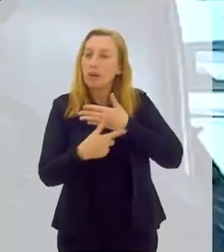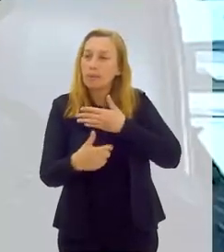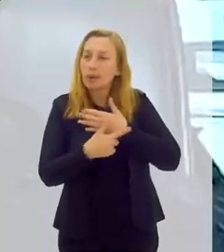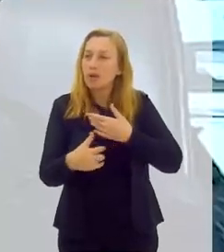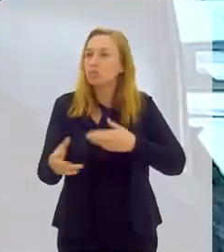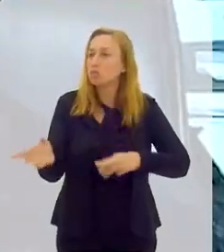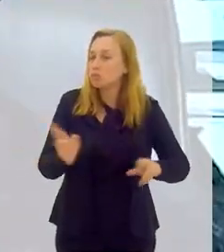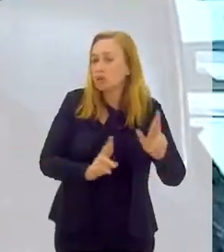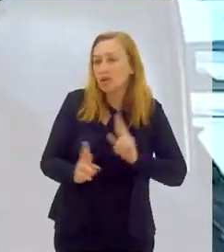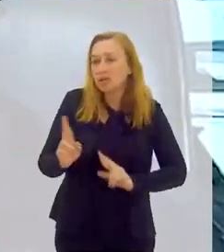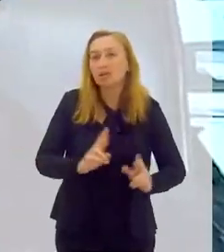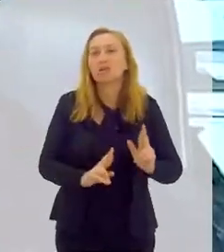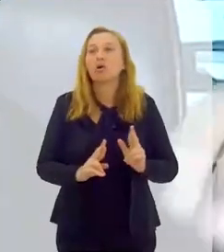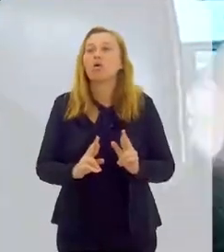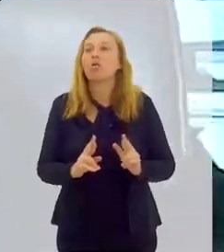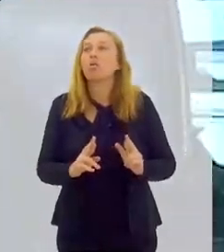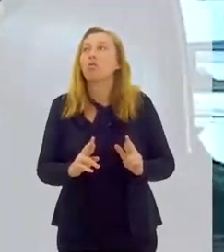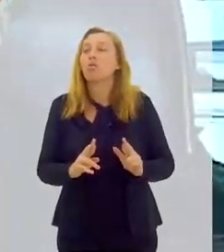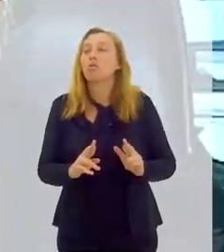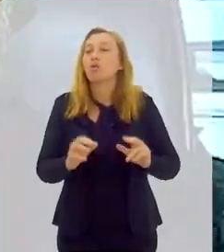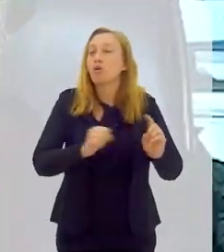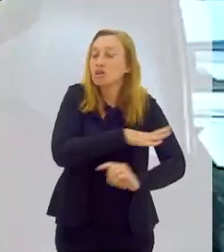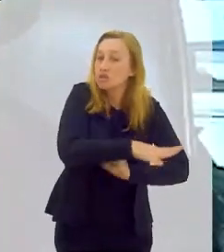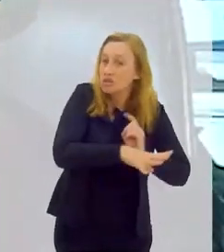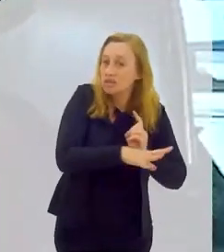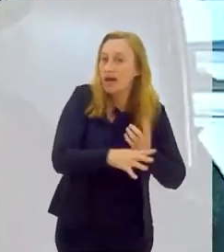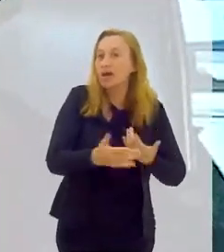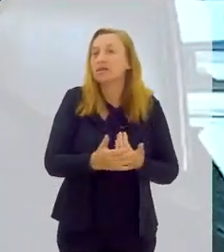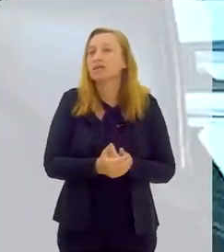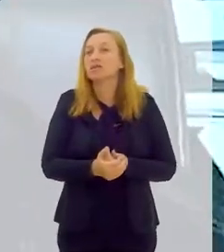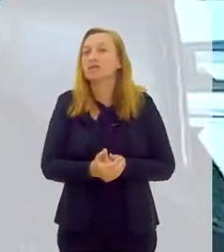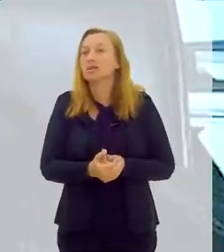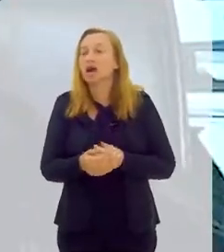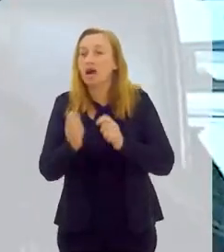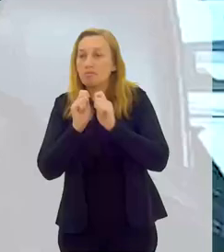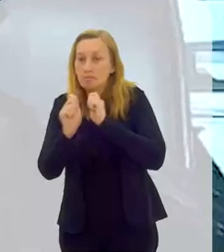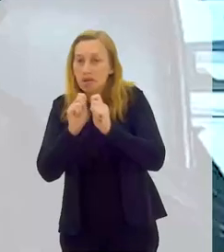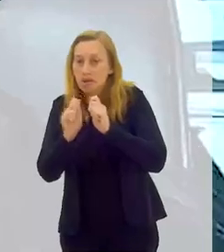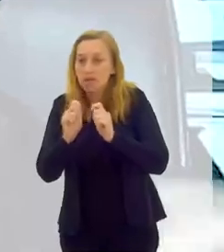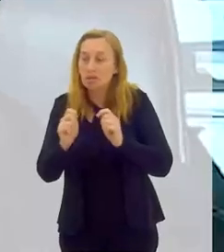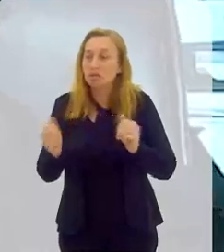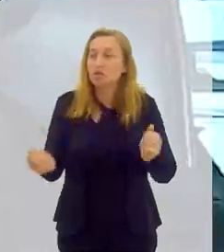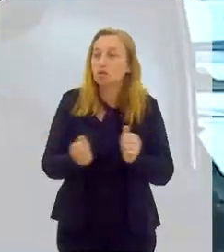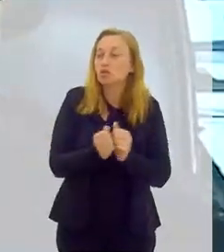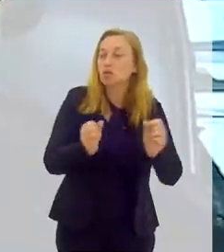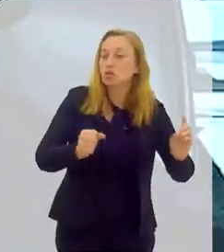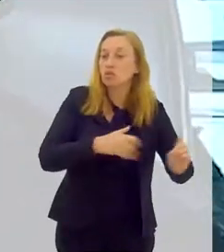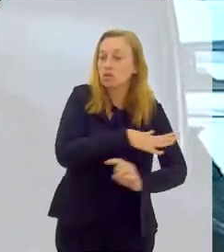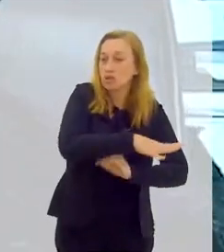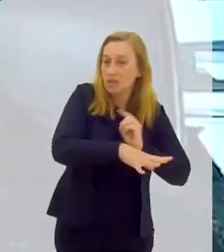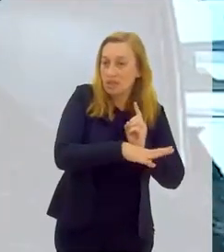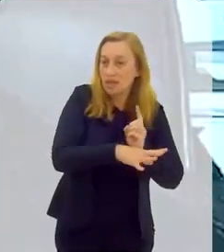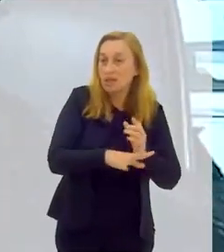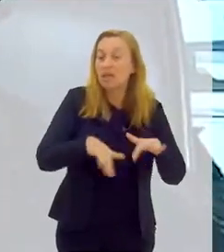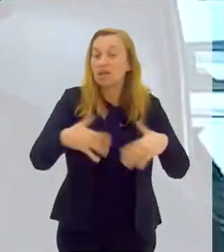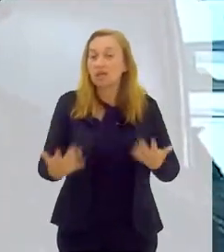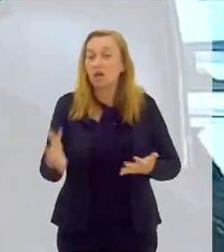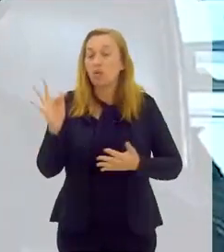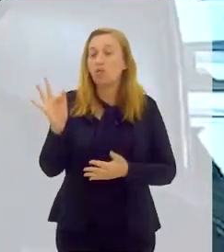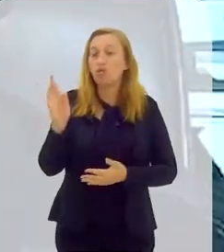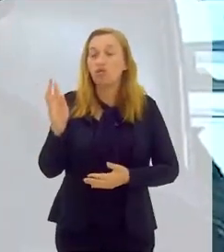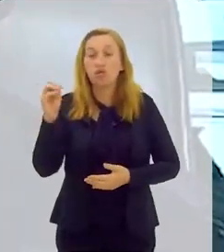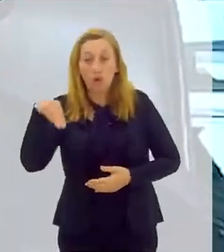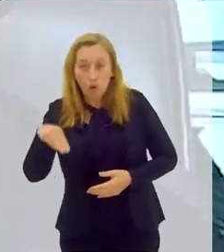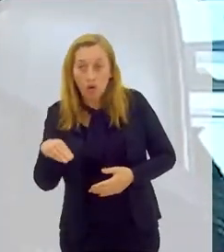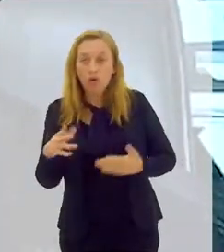esse papel de interação da universidade com a sociedade, da empresa com a sociedade. Então, o fórum